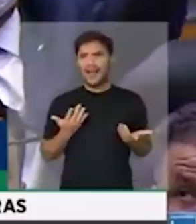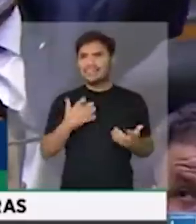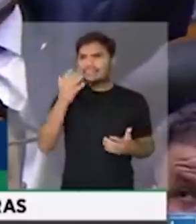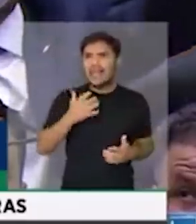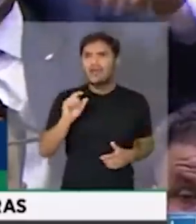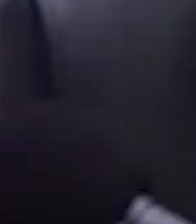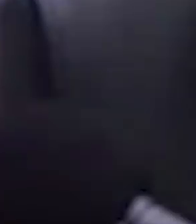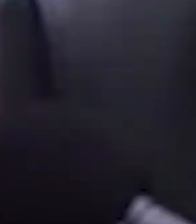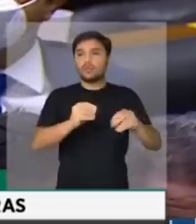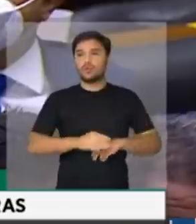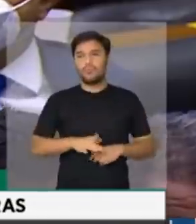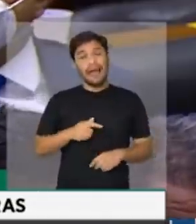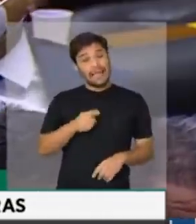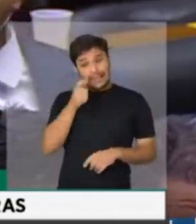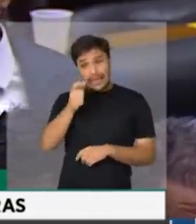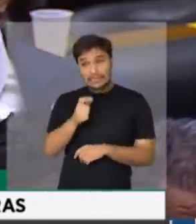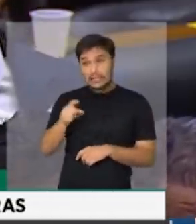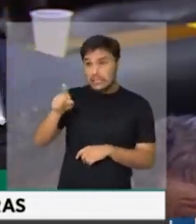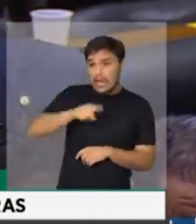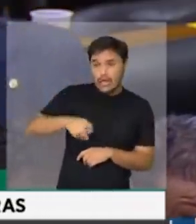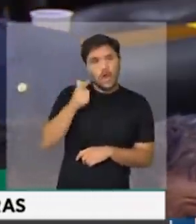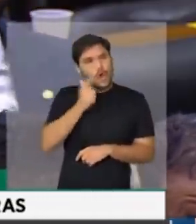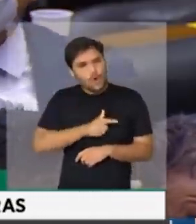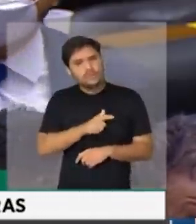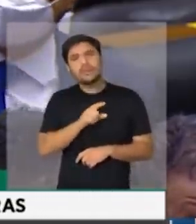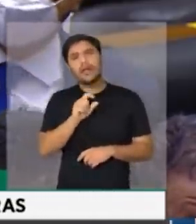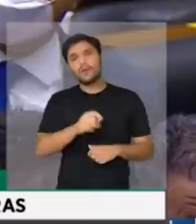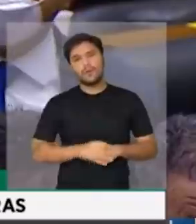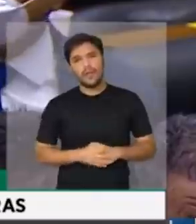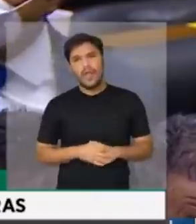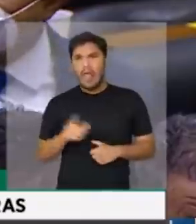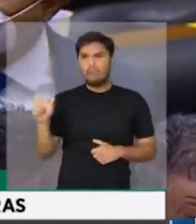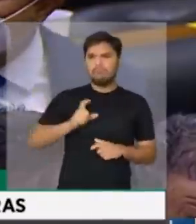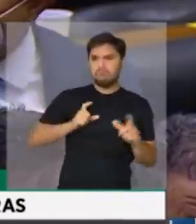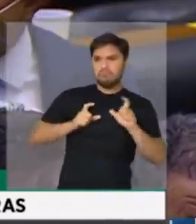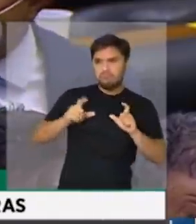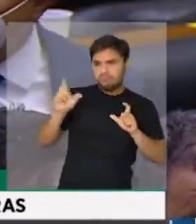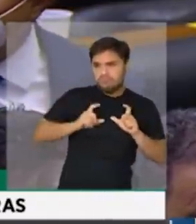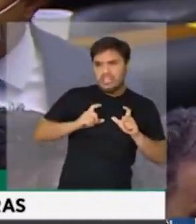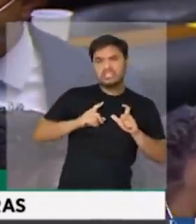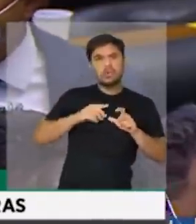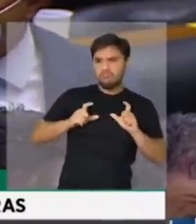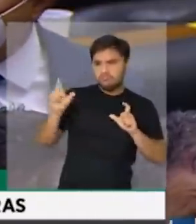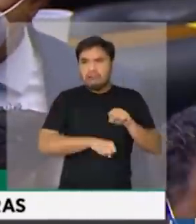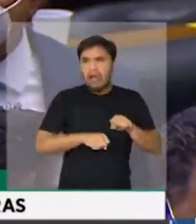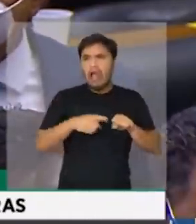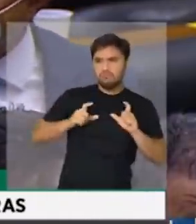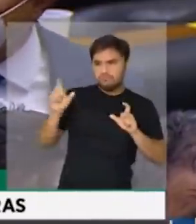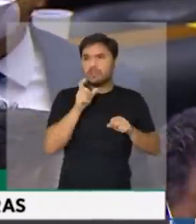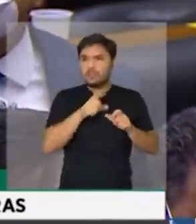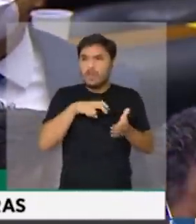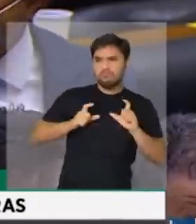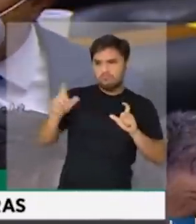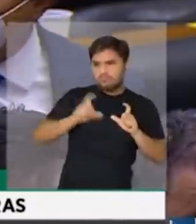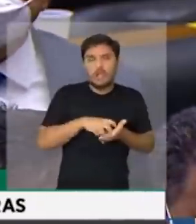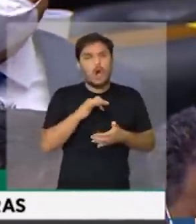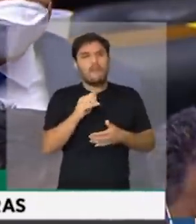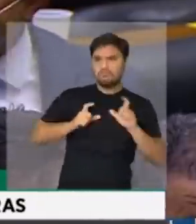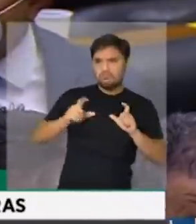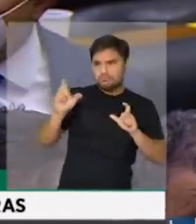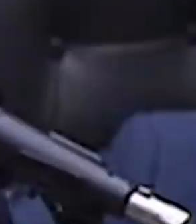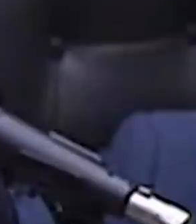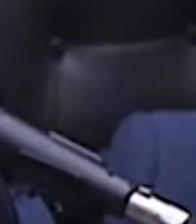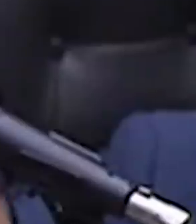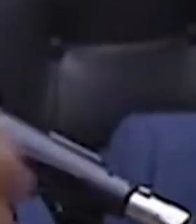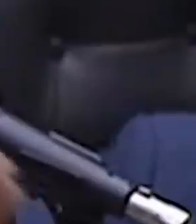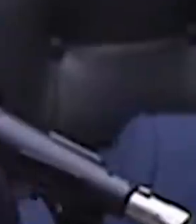porra eu ter dito, porra, que eles conseguem chamar a mim e outros deputados de assassino, torturacino, passino, genocino, e um